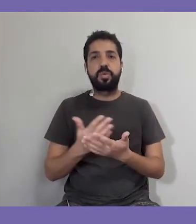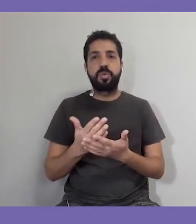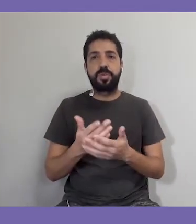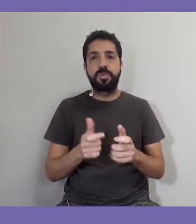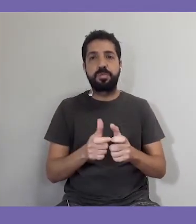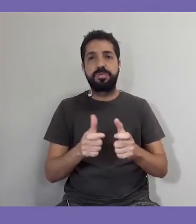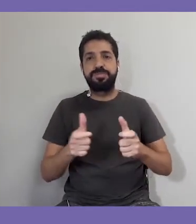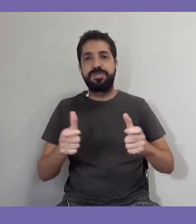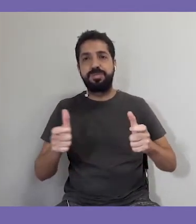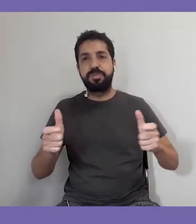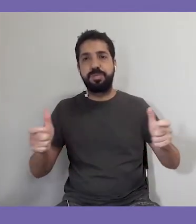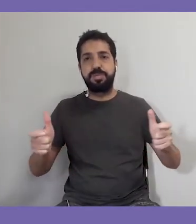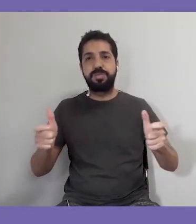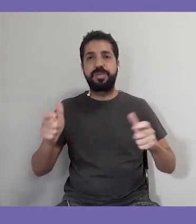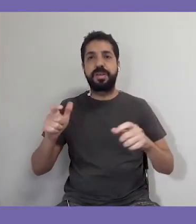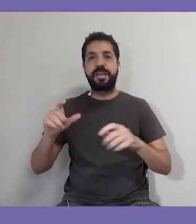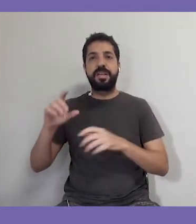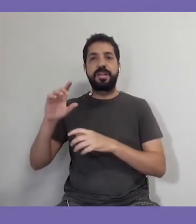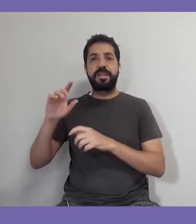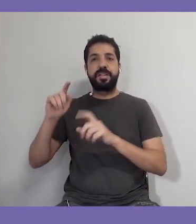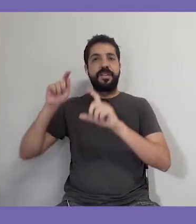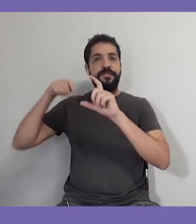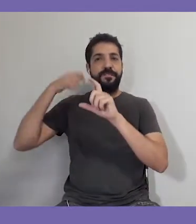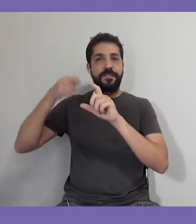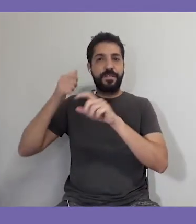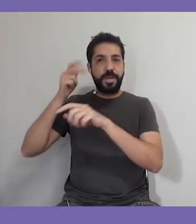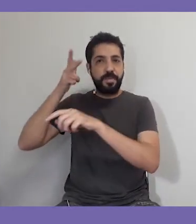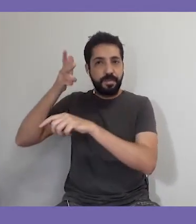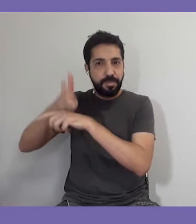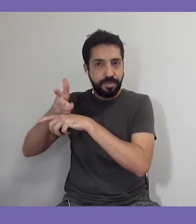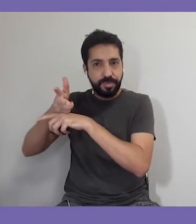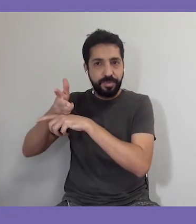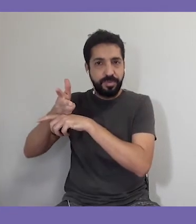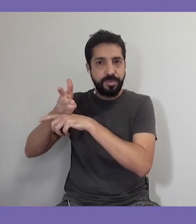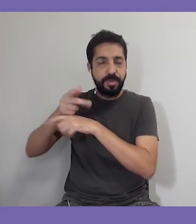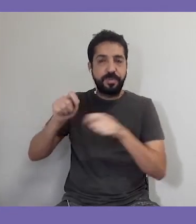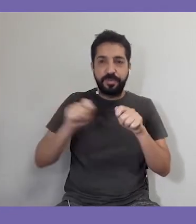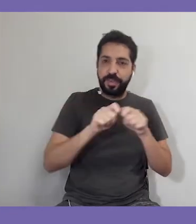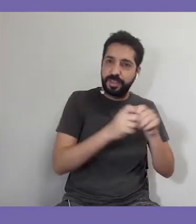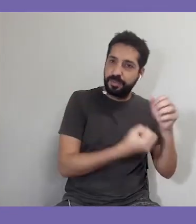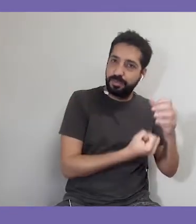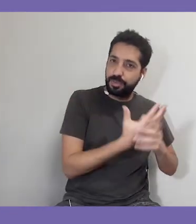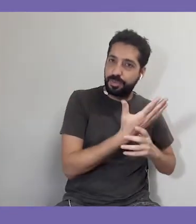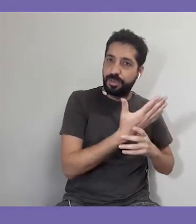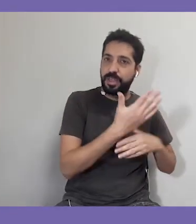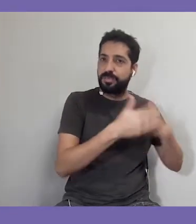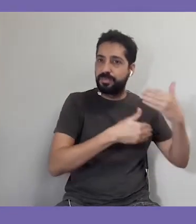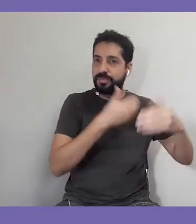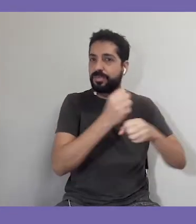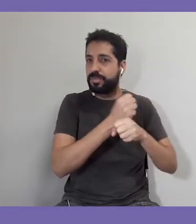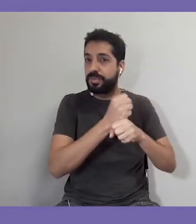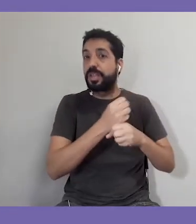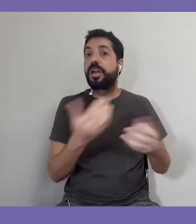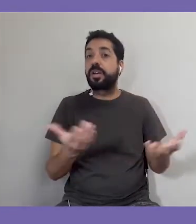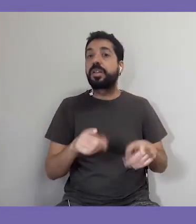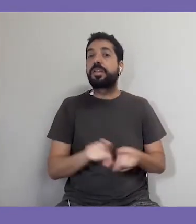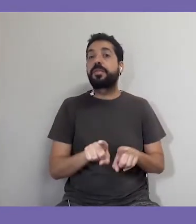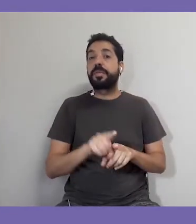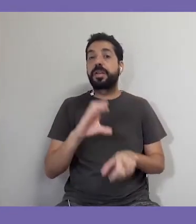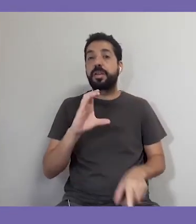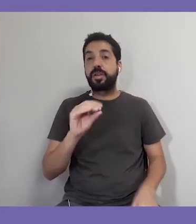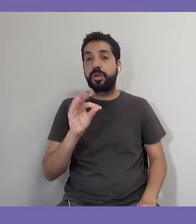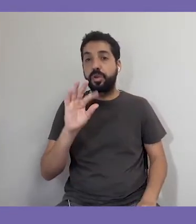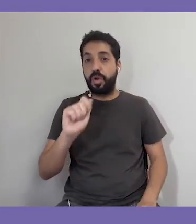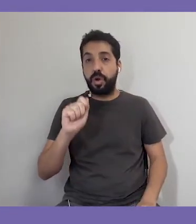uma popularização das câmeras de vídeo, das vídeos de edição nos últimos anos, e também somado a isso a gente tem as cotas, né, para